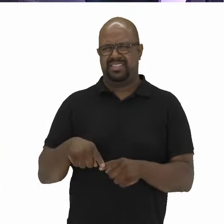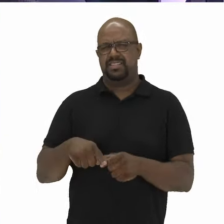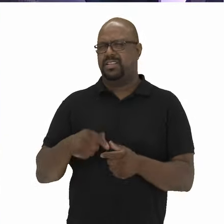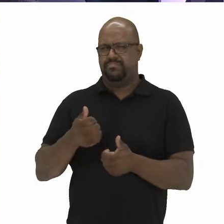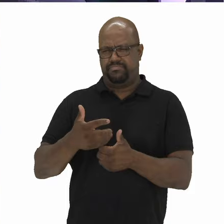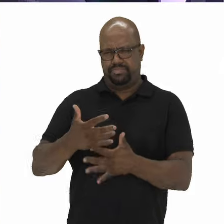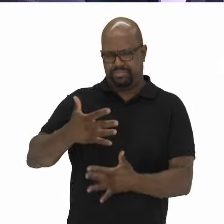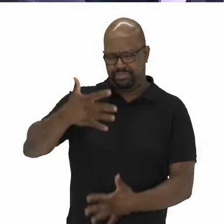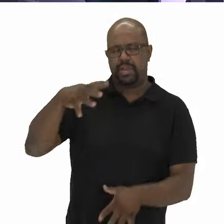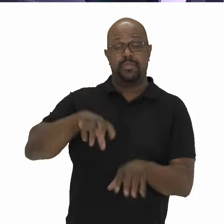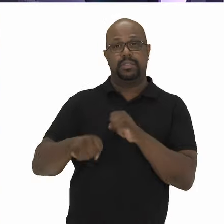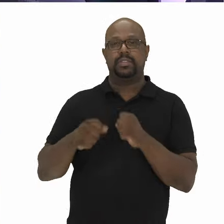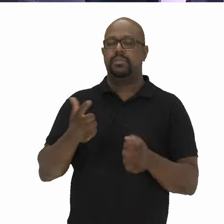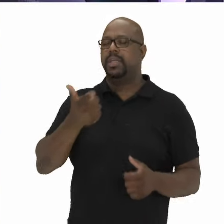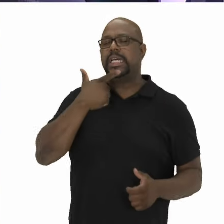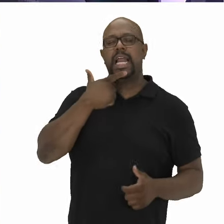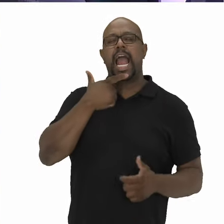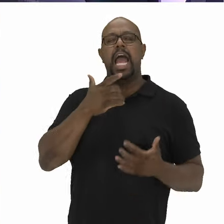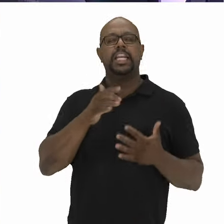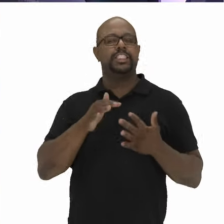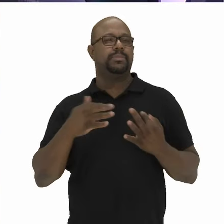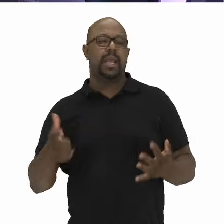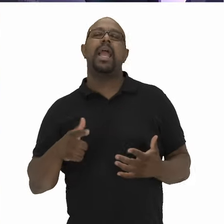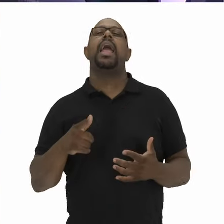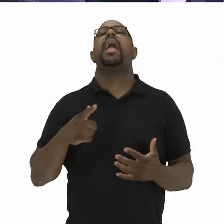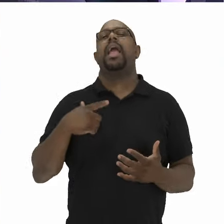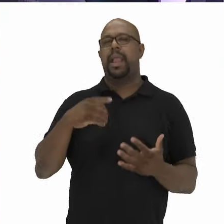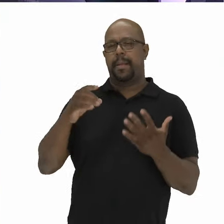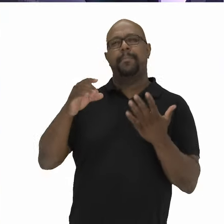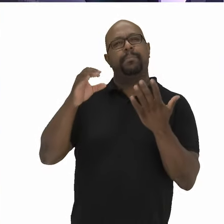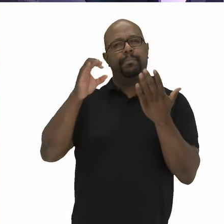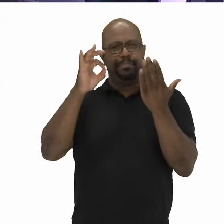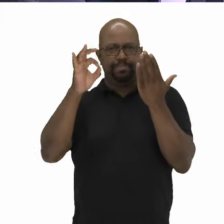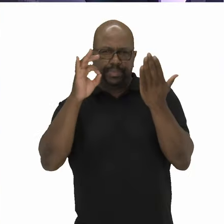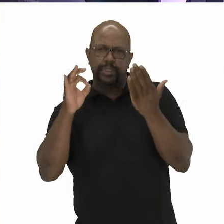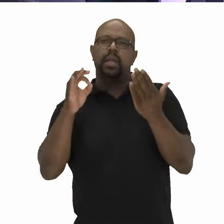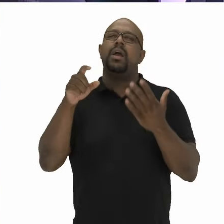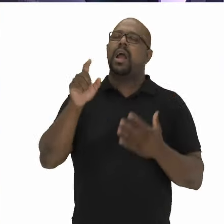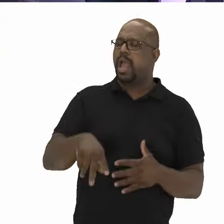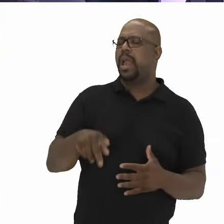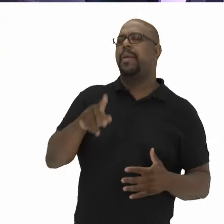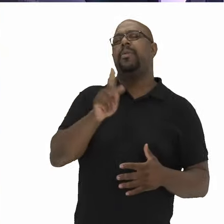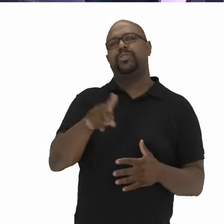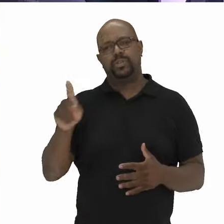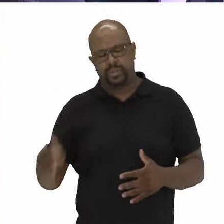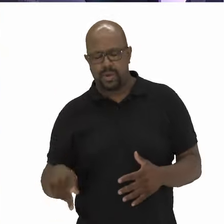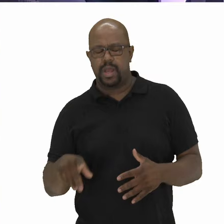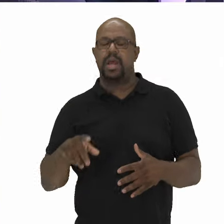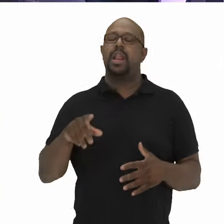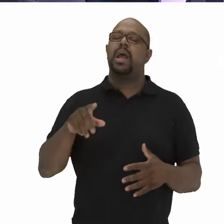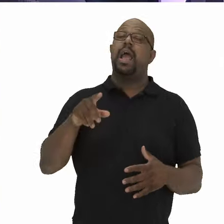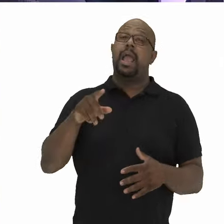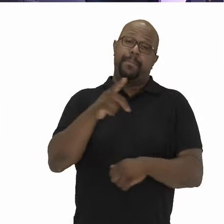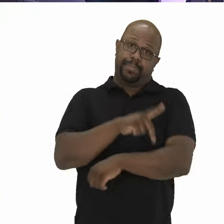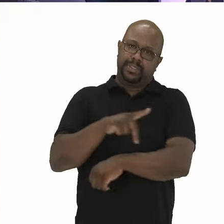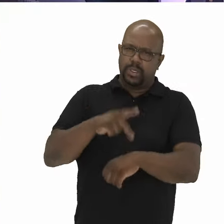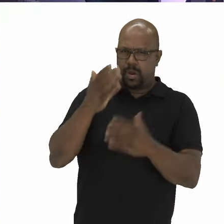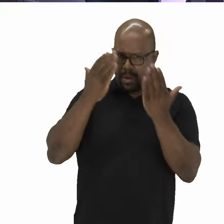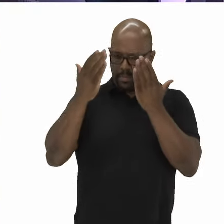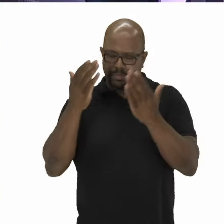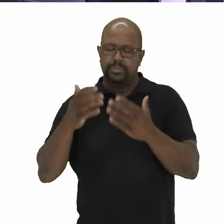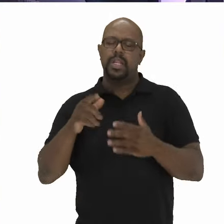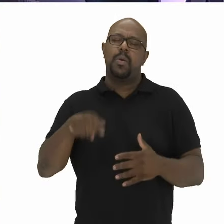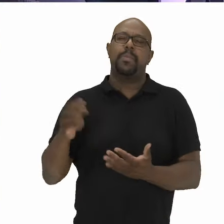currículo também muito robusto e um Carisma ilimitado Andressa é psicopedagoga é professora palestrante ela é